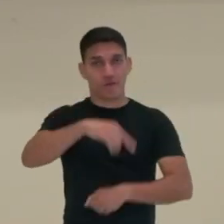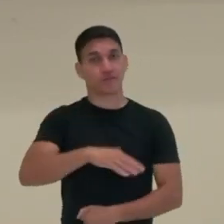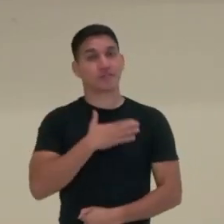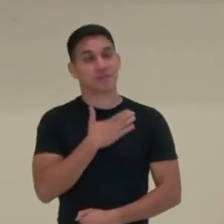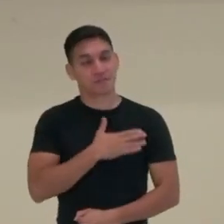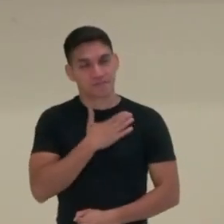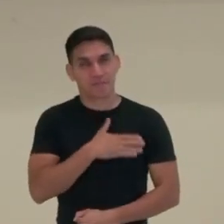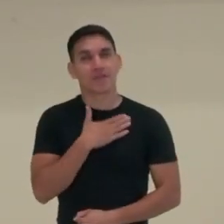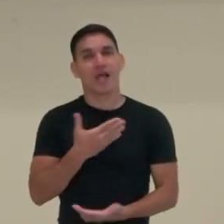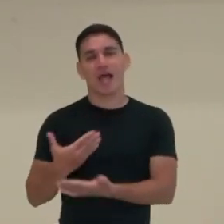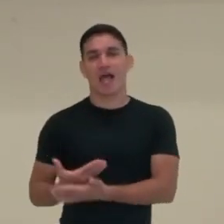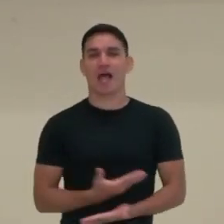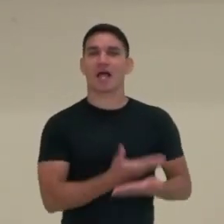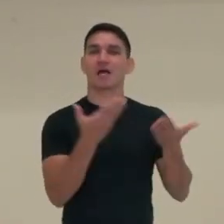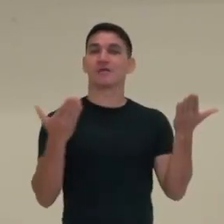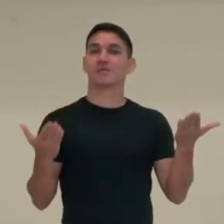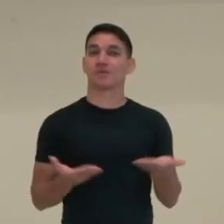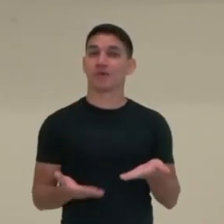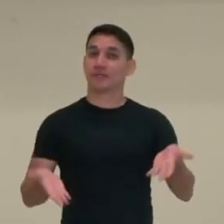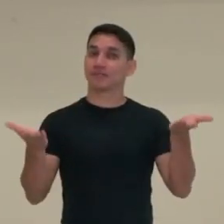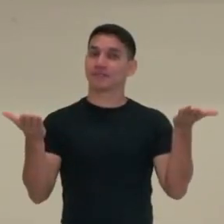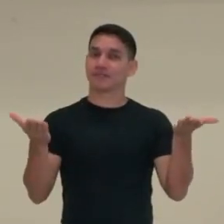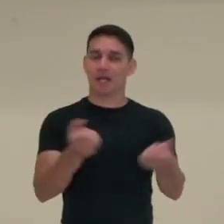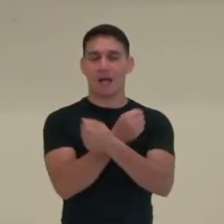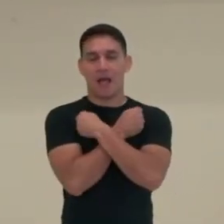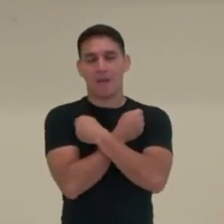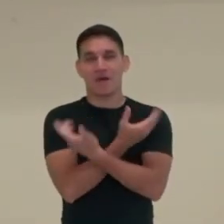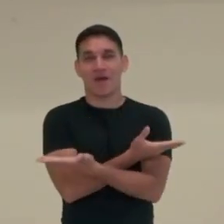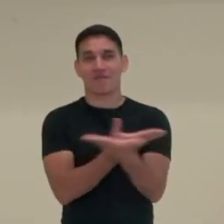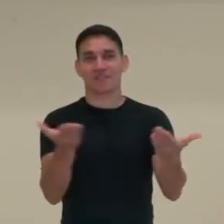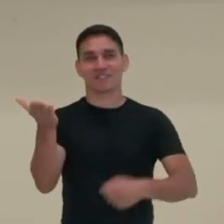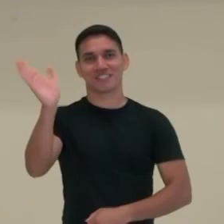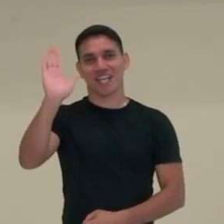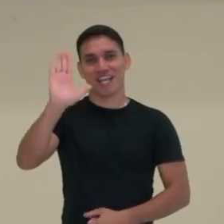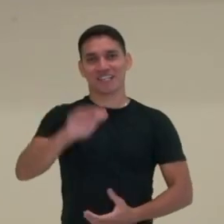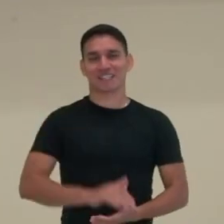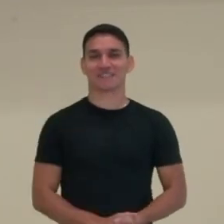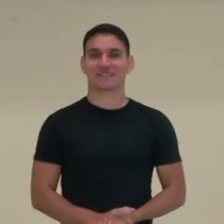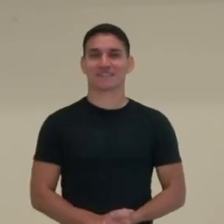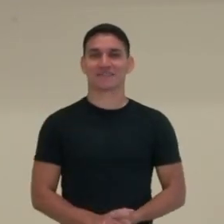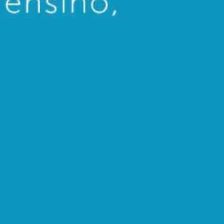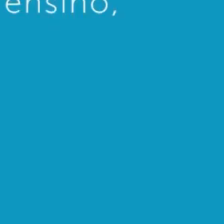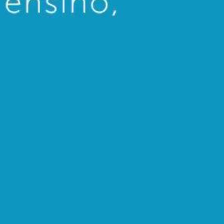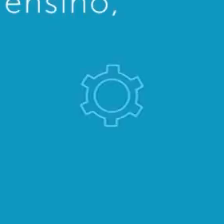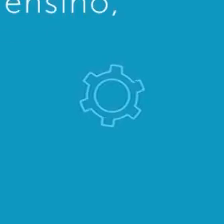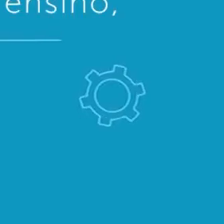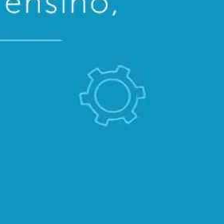tenham gostado dessa aula de hoje. Um abraço para vocês e tchau, tchau!